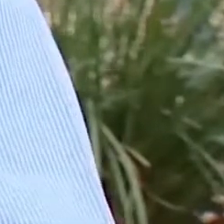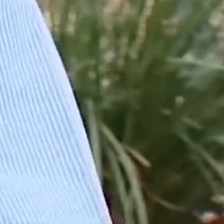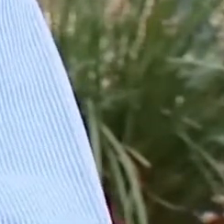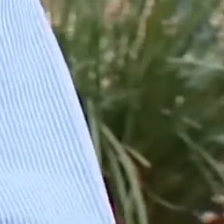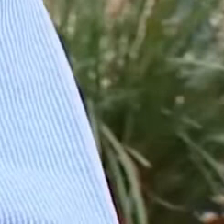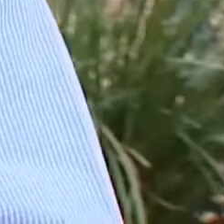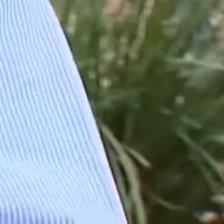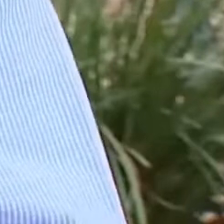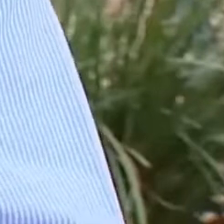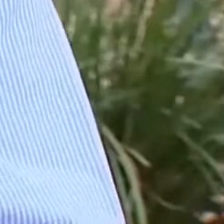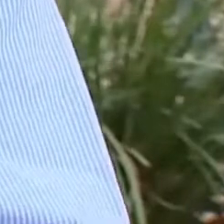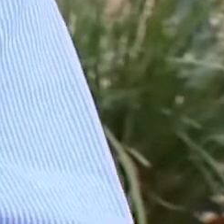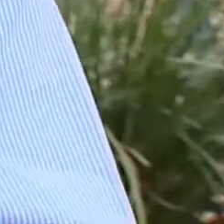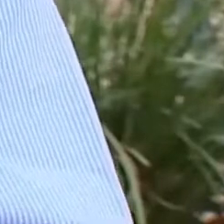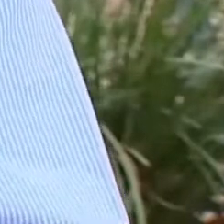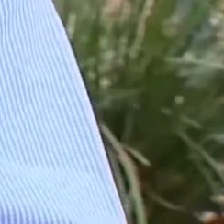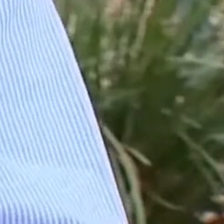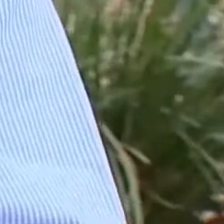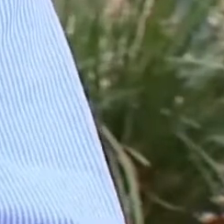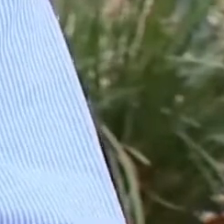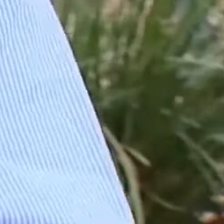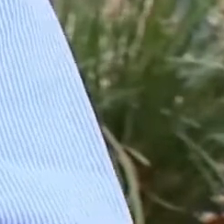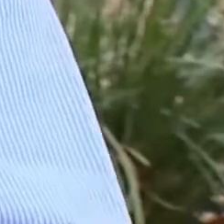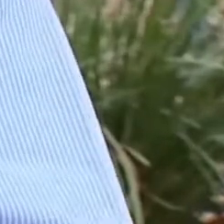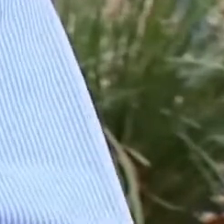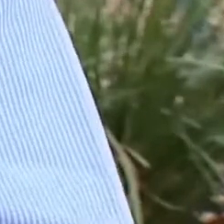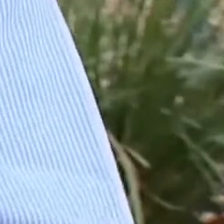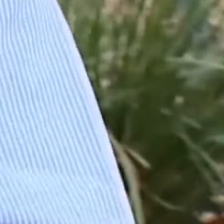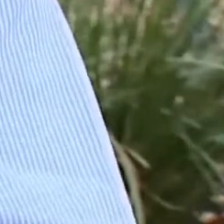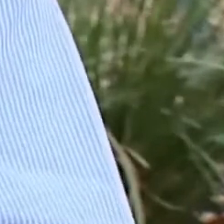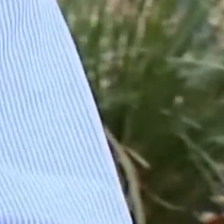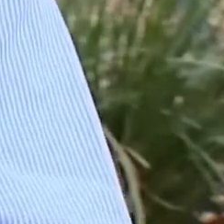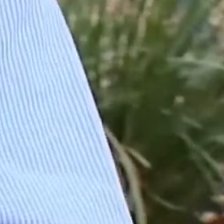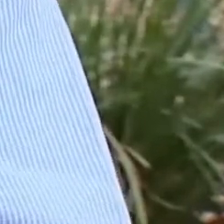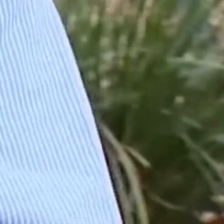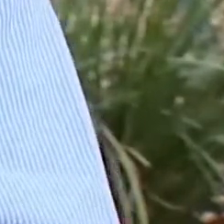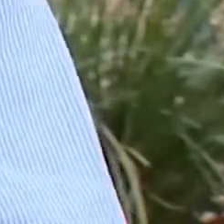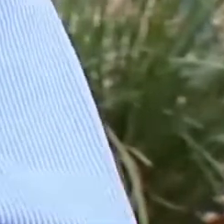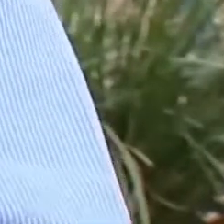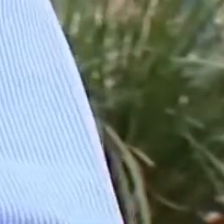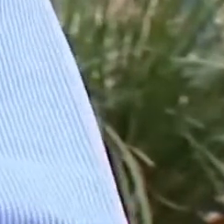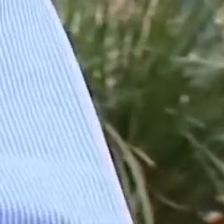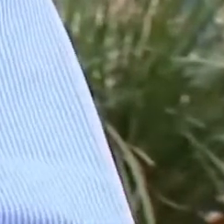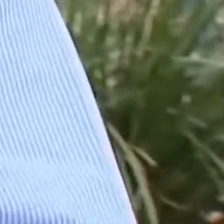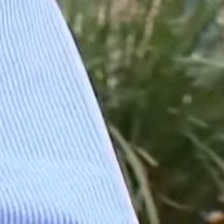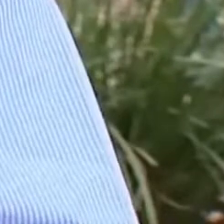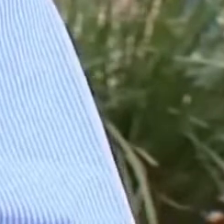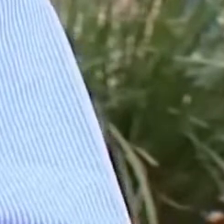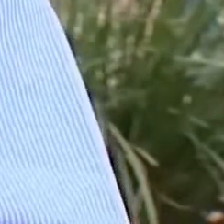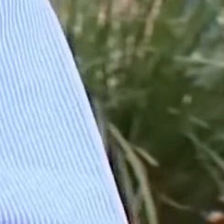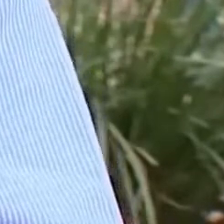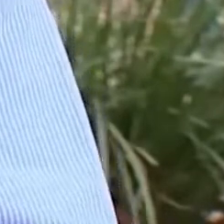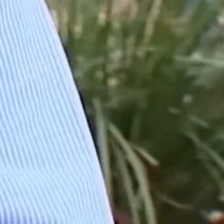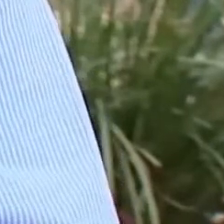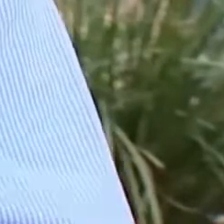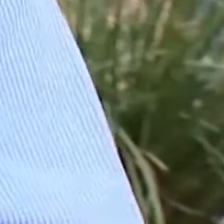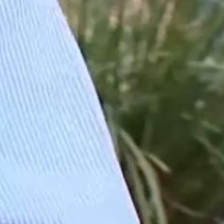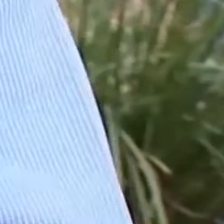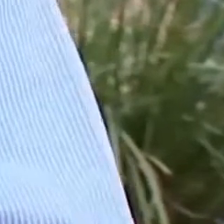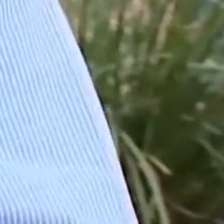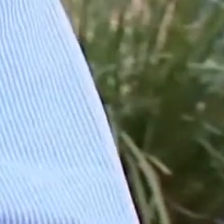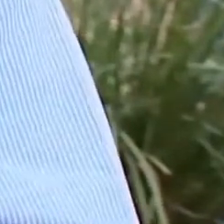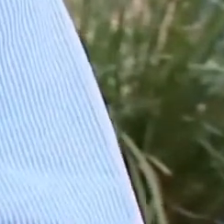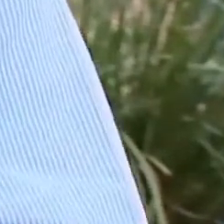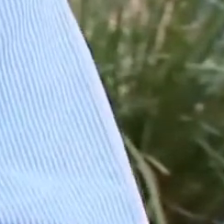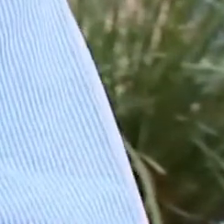brinquedo lúdico que está solto, nós solicitamos a manutenção geral, né, para que possa dar uma checada em